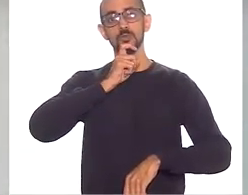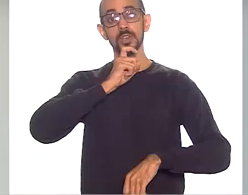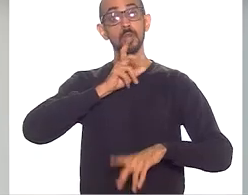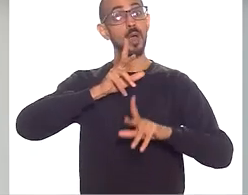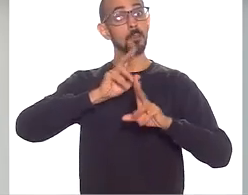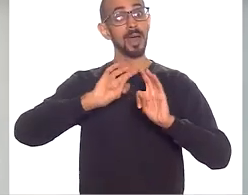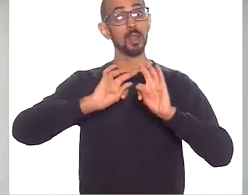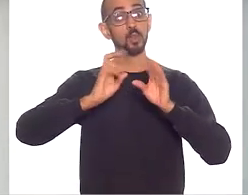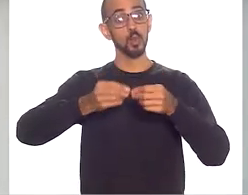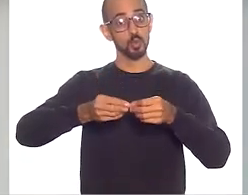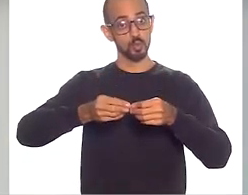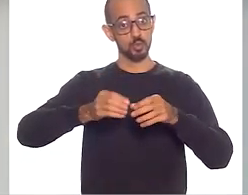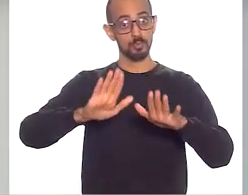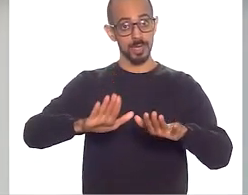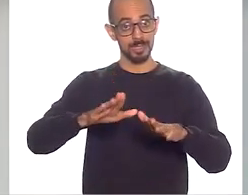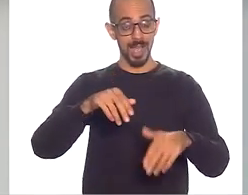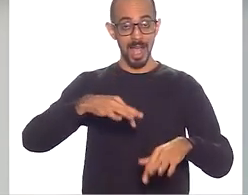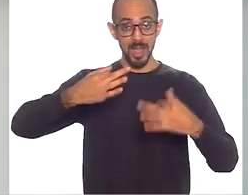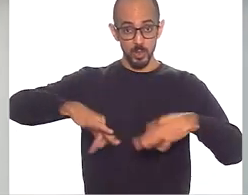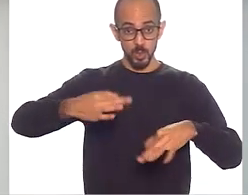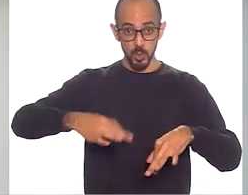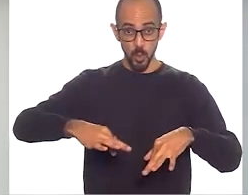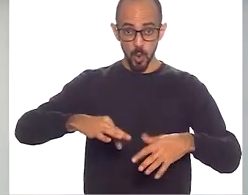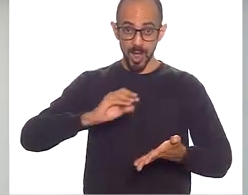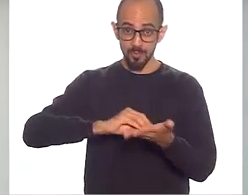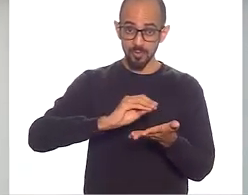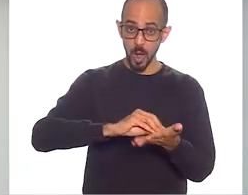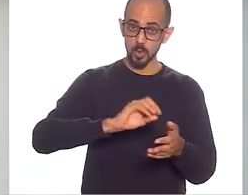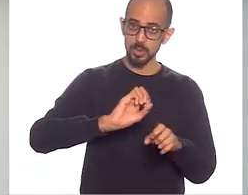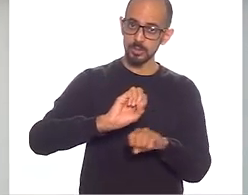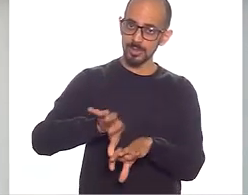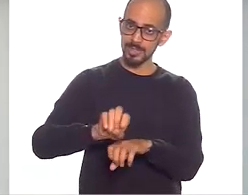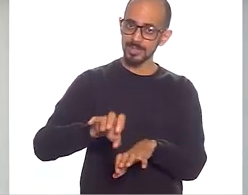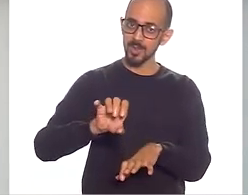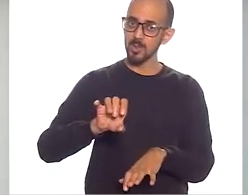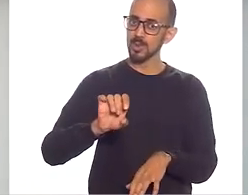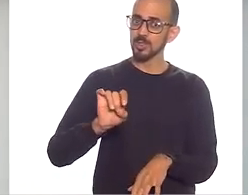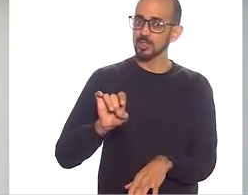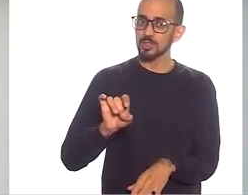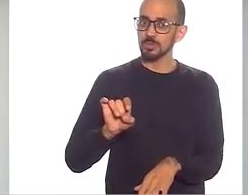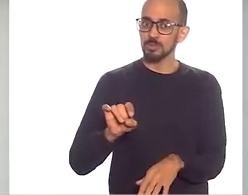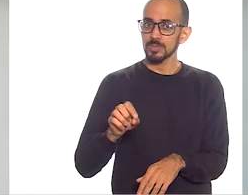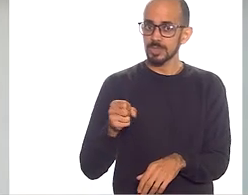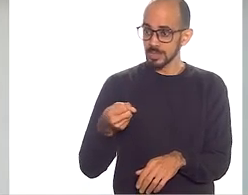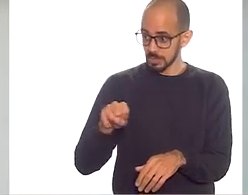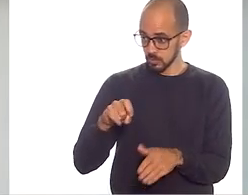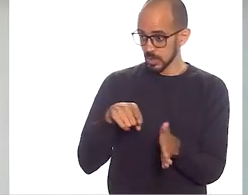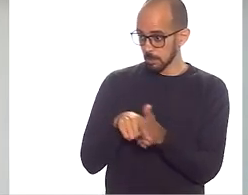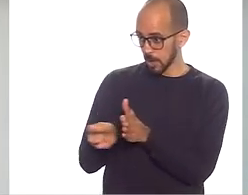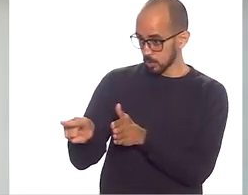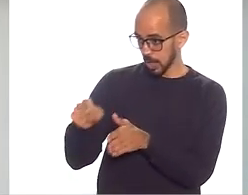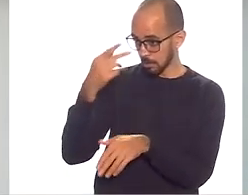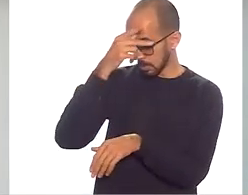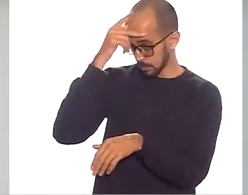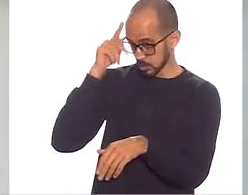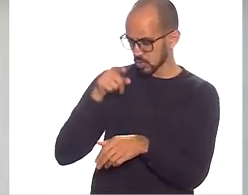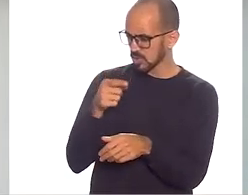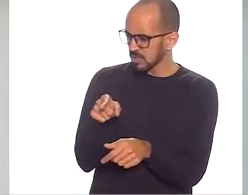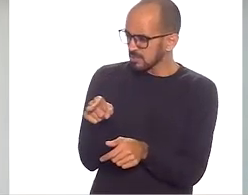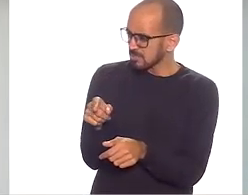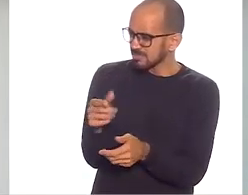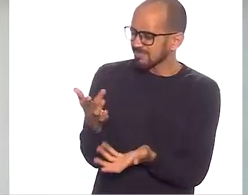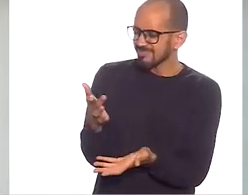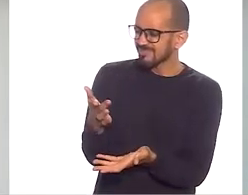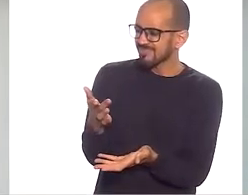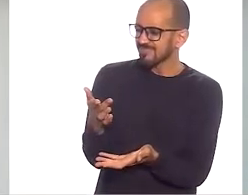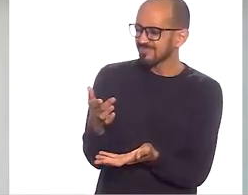visceral. Mas a dor da falta de educação só sente quem não tem. E se você perguntar para alguém que não tem educação